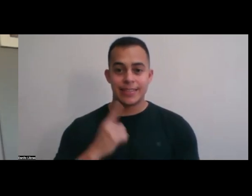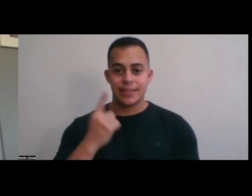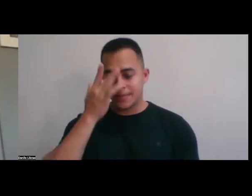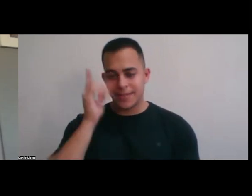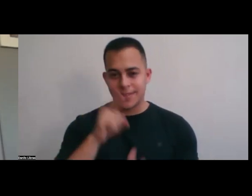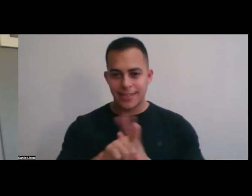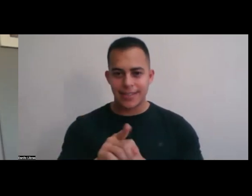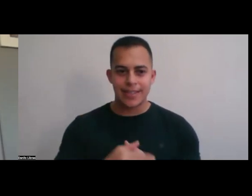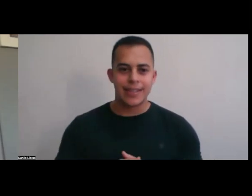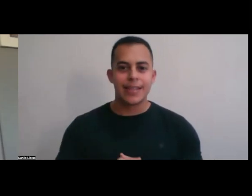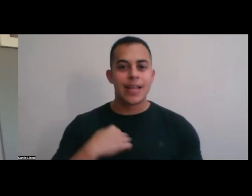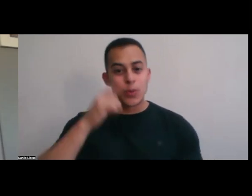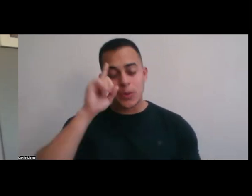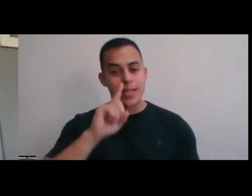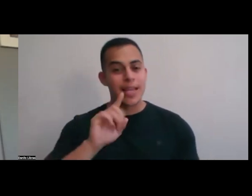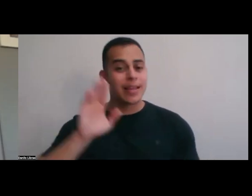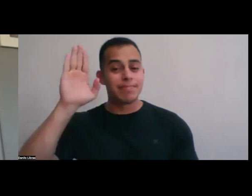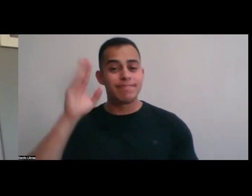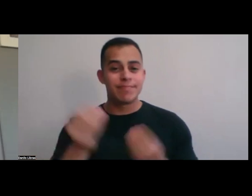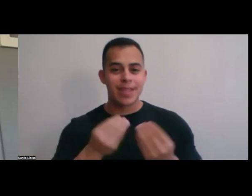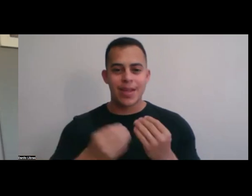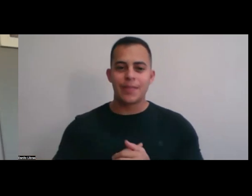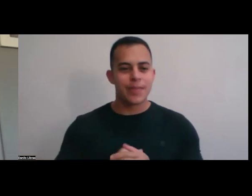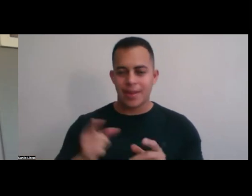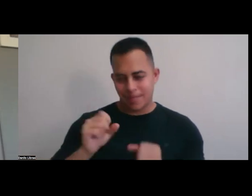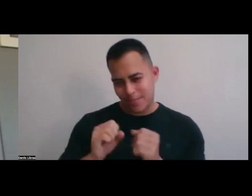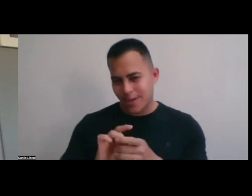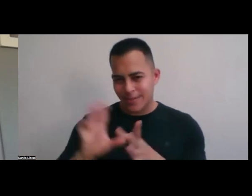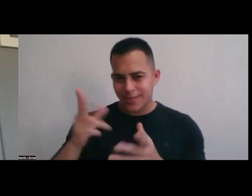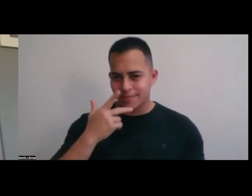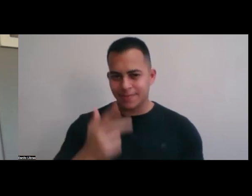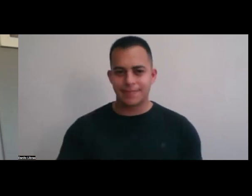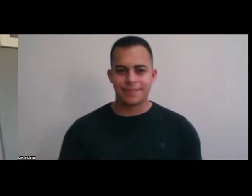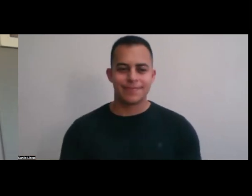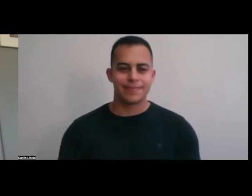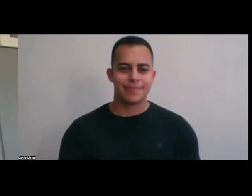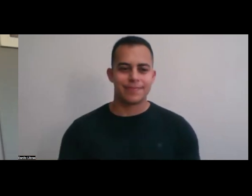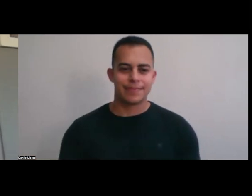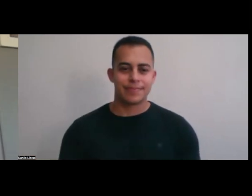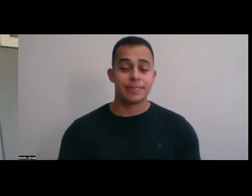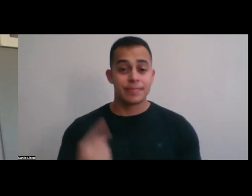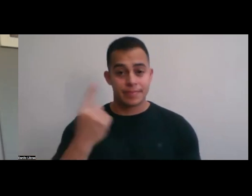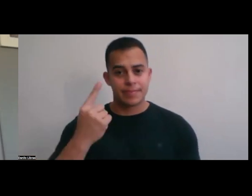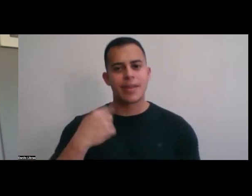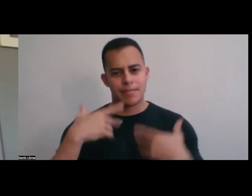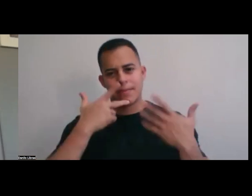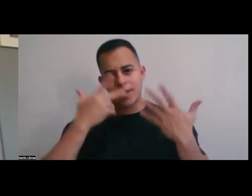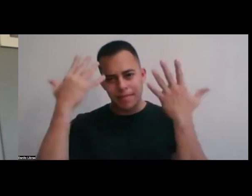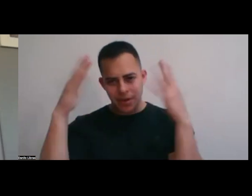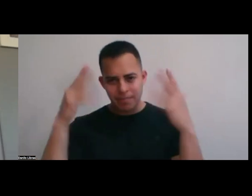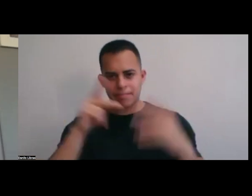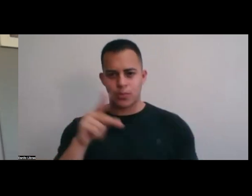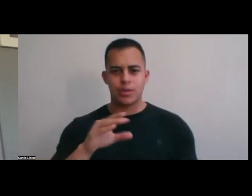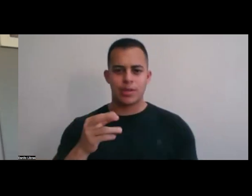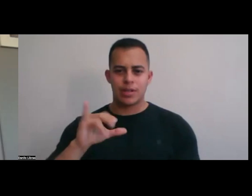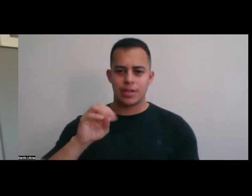achar onde é que eu levanto a mão aqui no Zoom. Não, já está Ah, levantada, pode ok. falar. Primeiro, queria parabenizar a professora Cristiane,